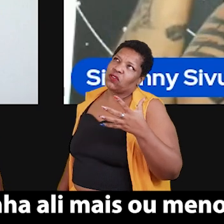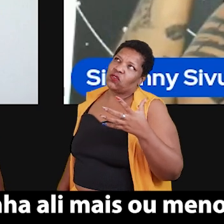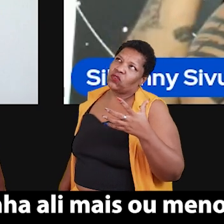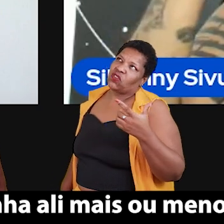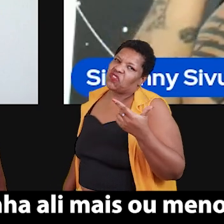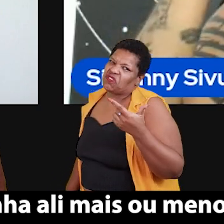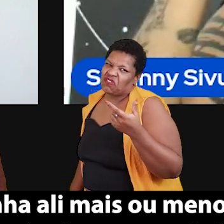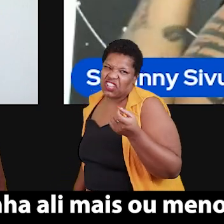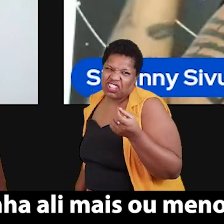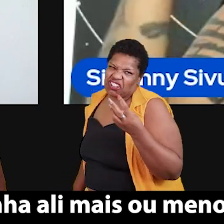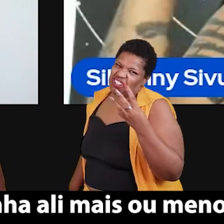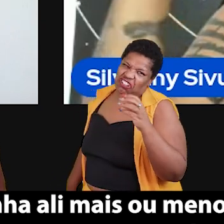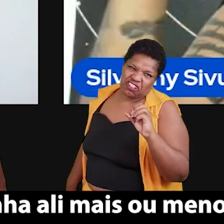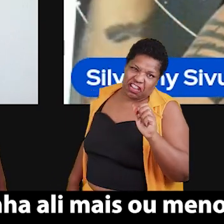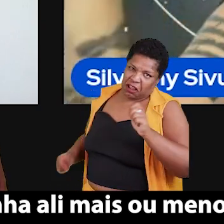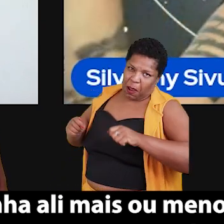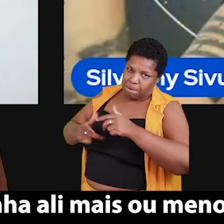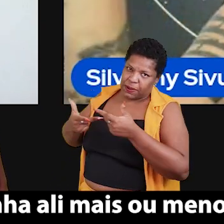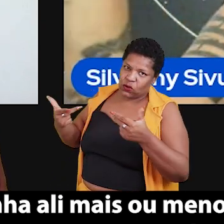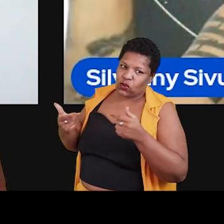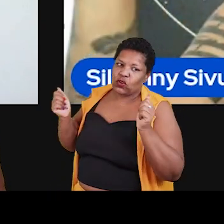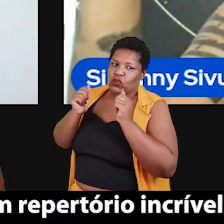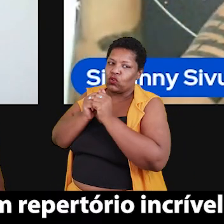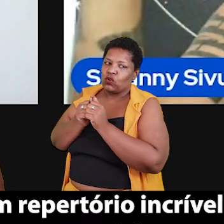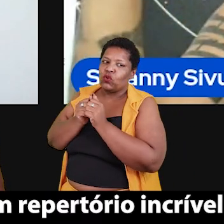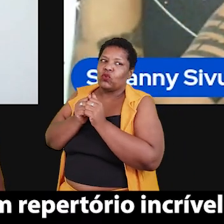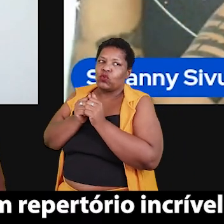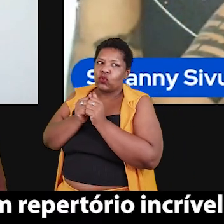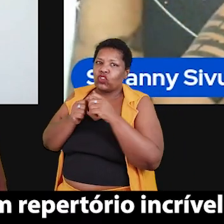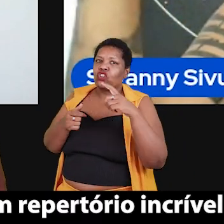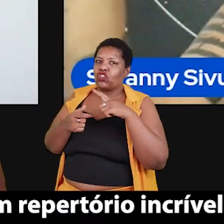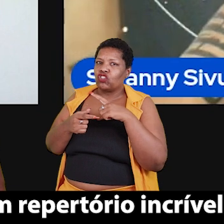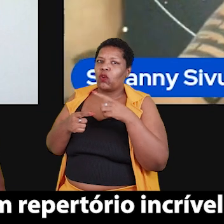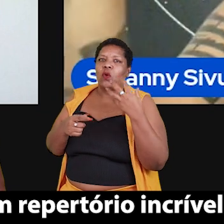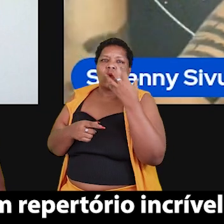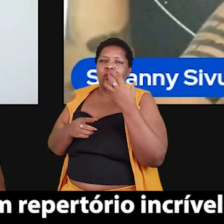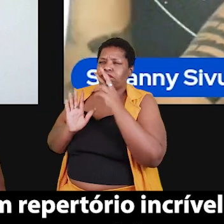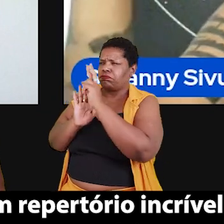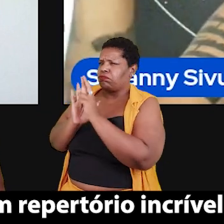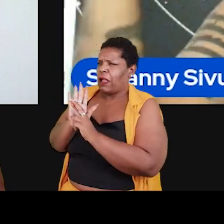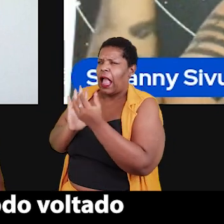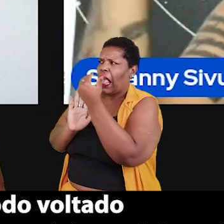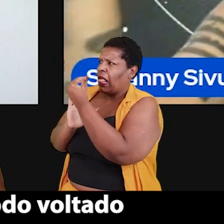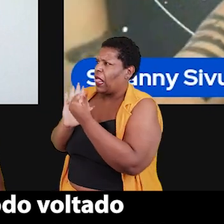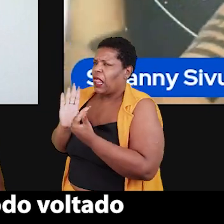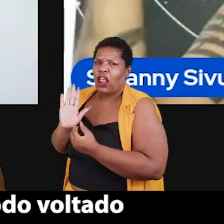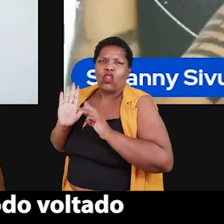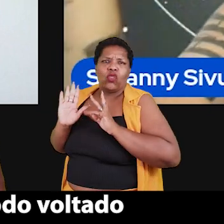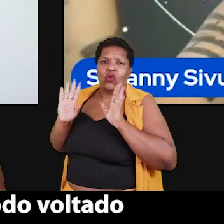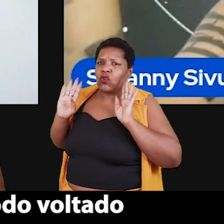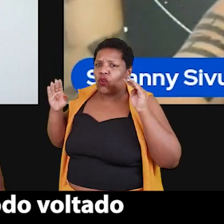menos uns 20, 30 percussionistas tocando junto, mas com um repertório incrível e com um repertório